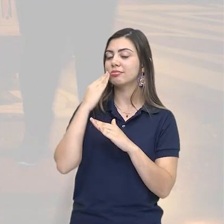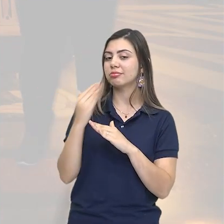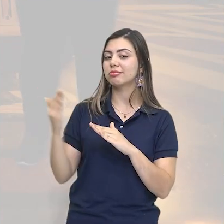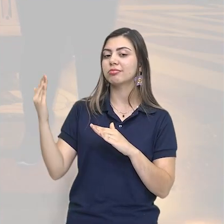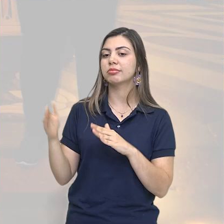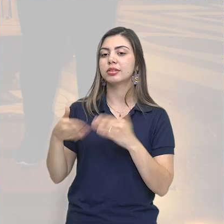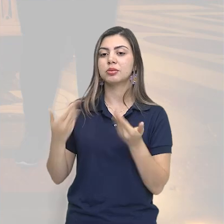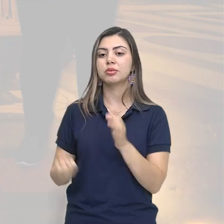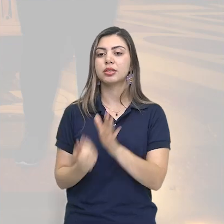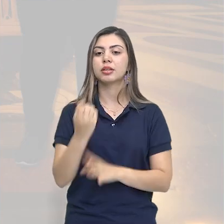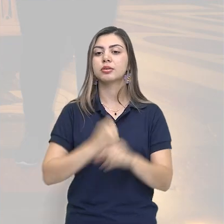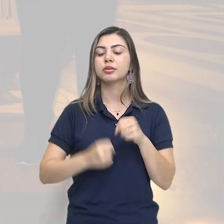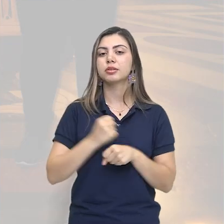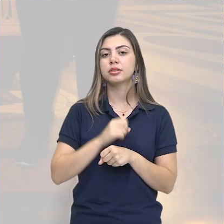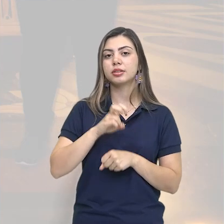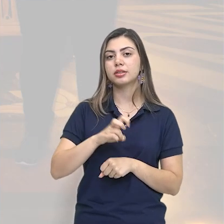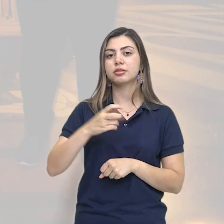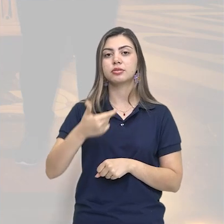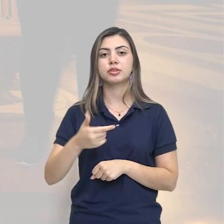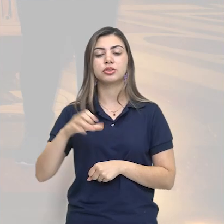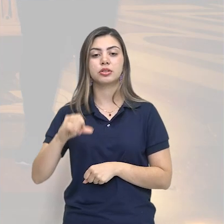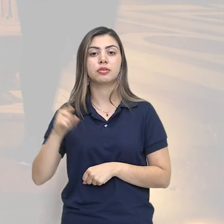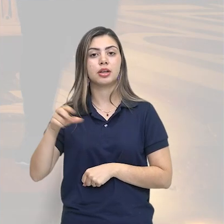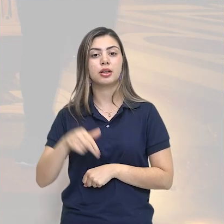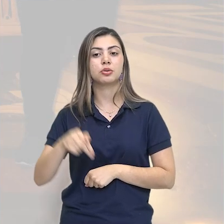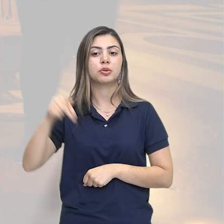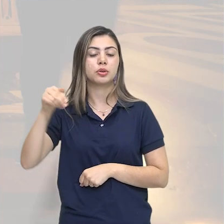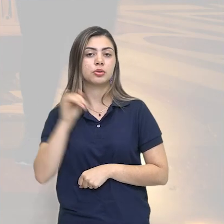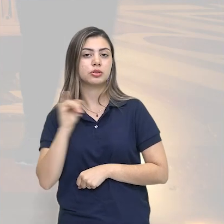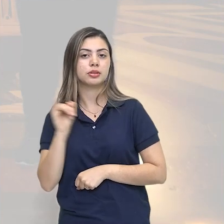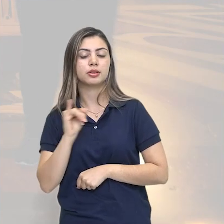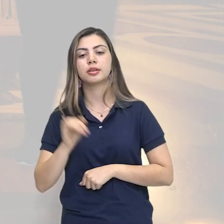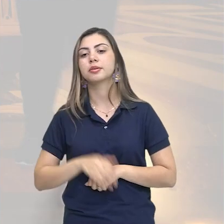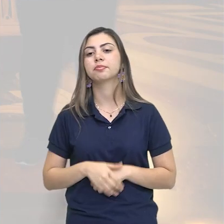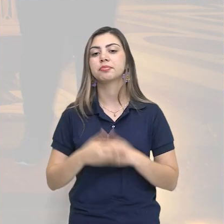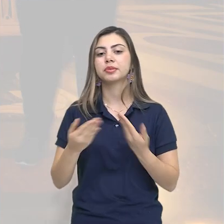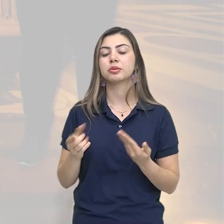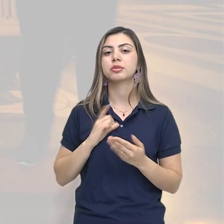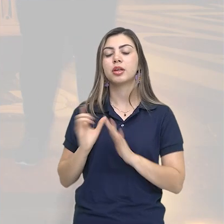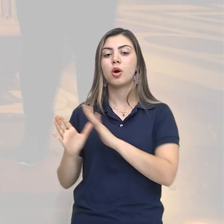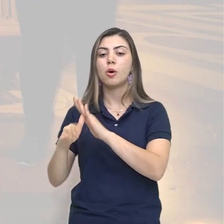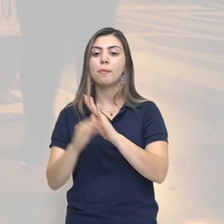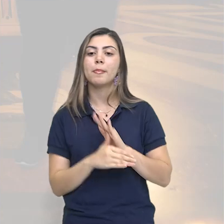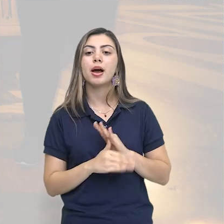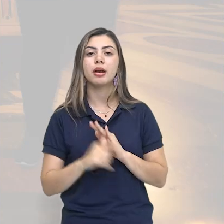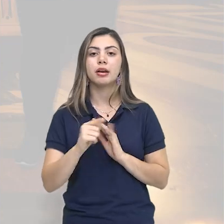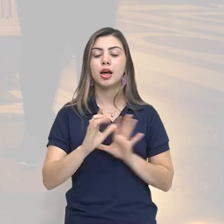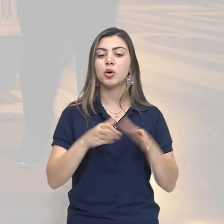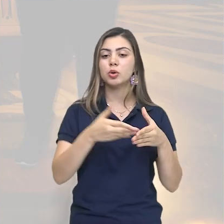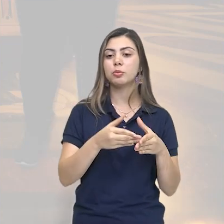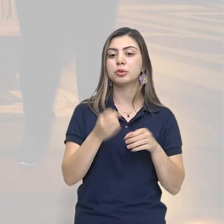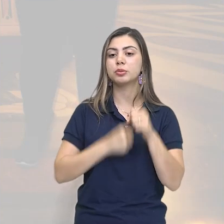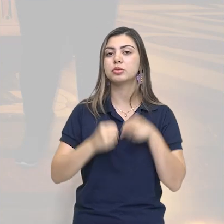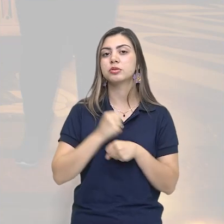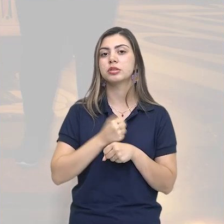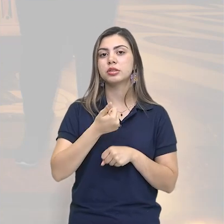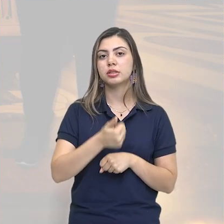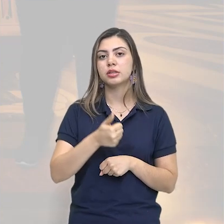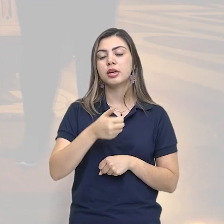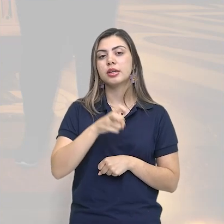beneditinos, fundada em 529, no norte de Nápoles, Itália. Foi saqueada pelos lombardos em